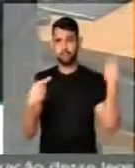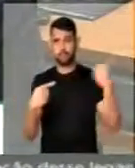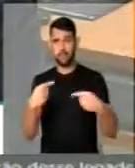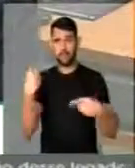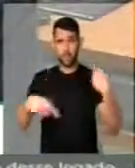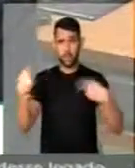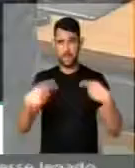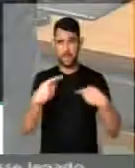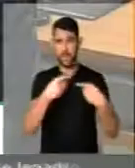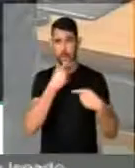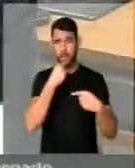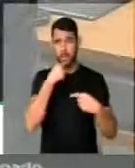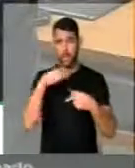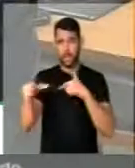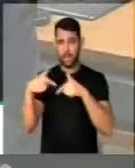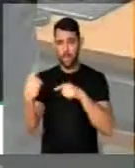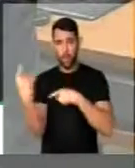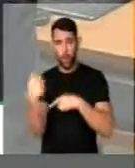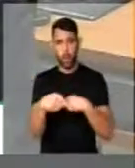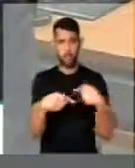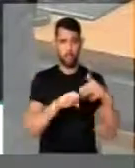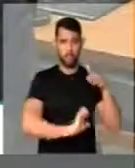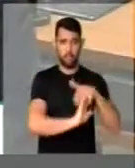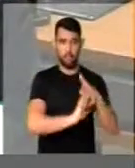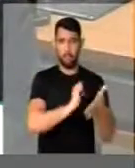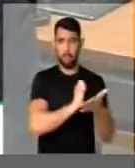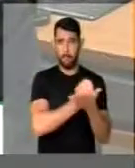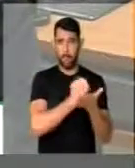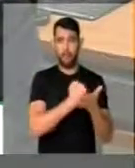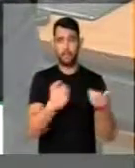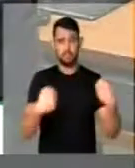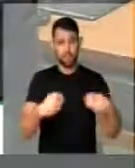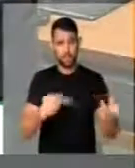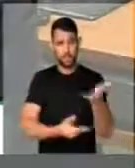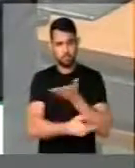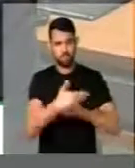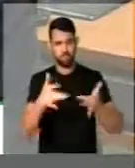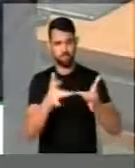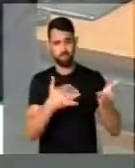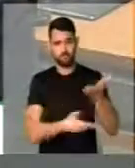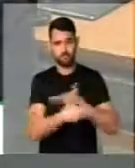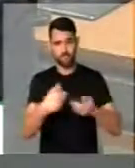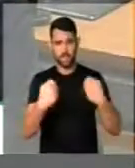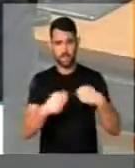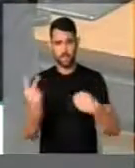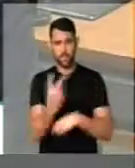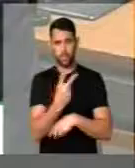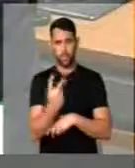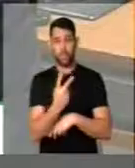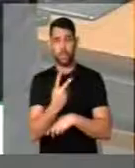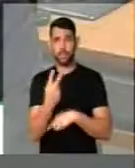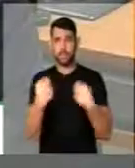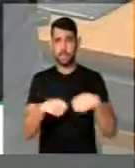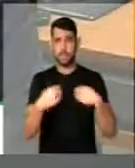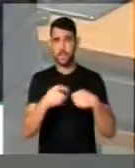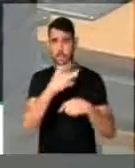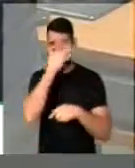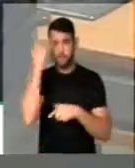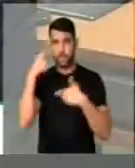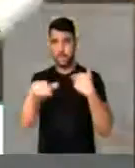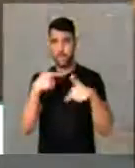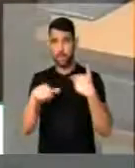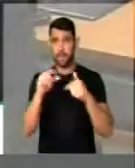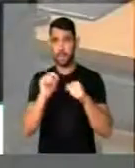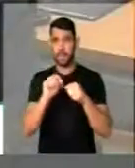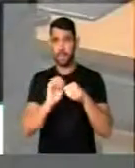outros. Jogar o trabalhador contra o empregador. Nós precisamos de ambos. Nós precisamos do trabalhador e precisamos também daqueles que trabalham